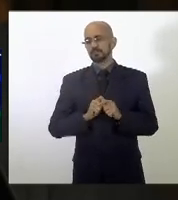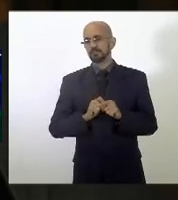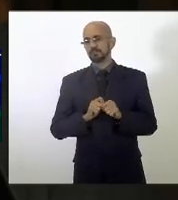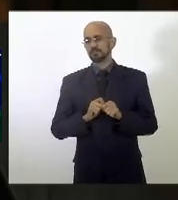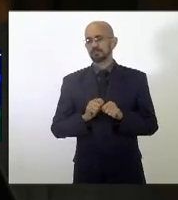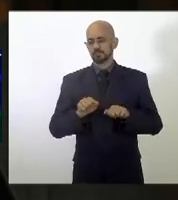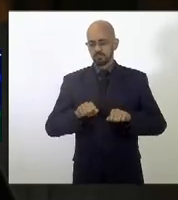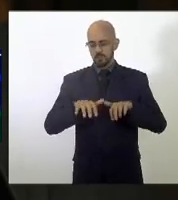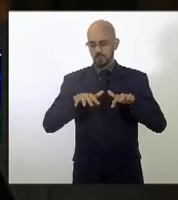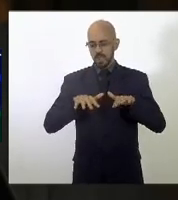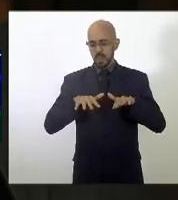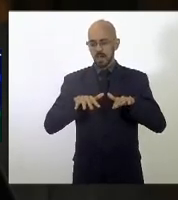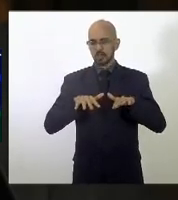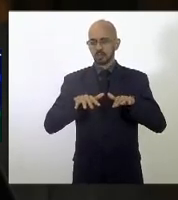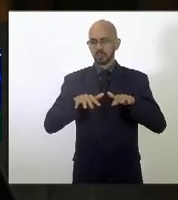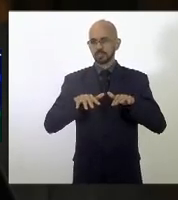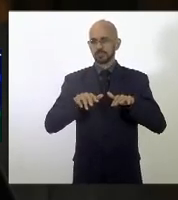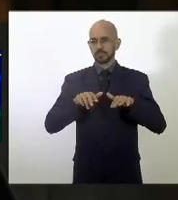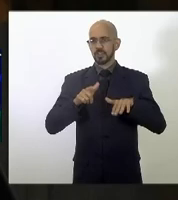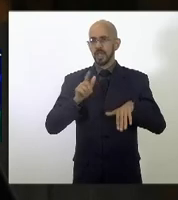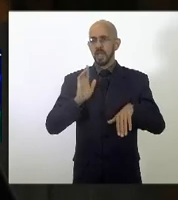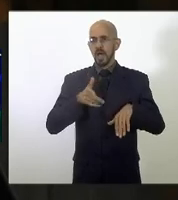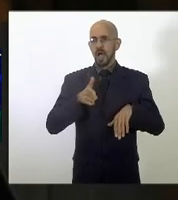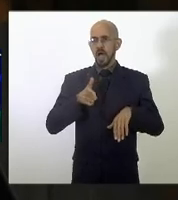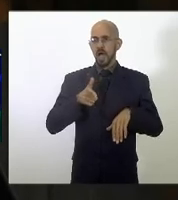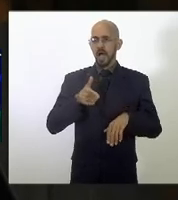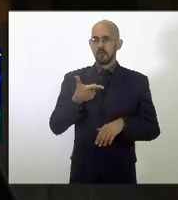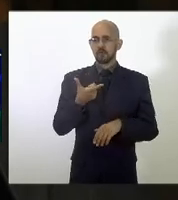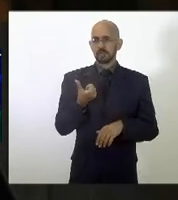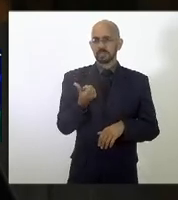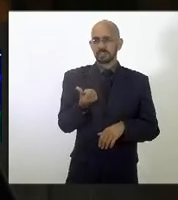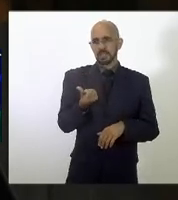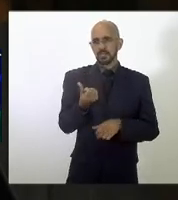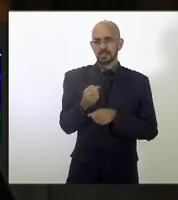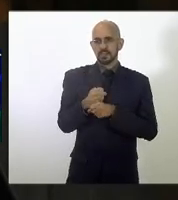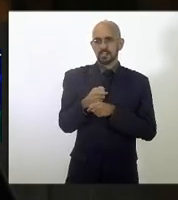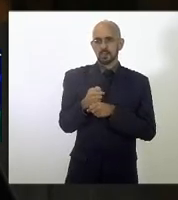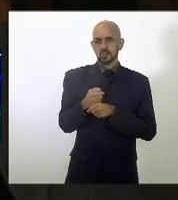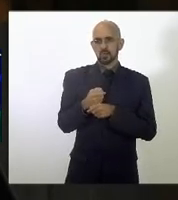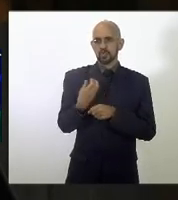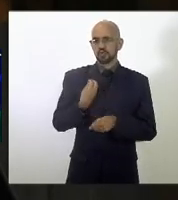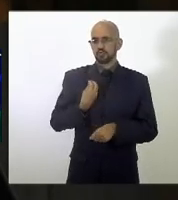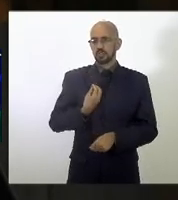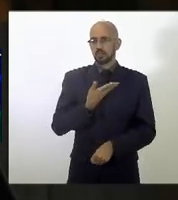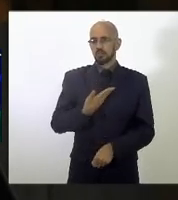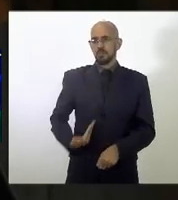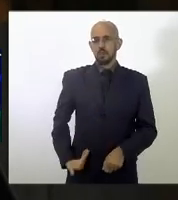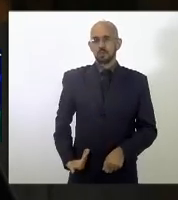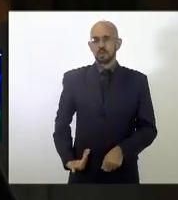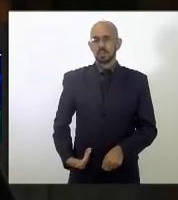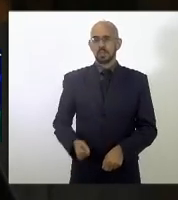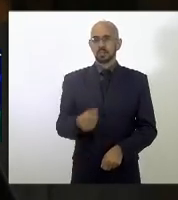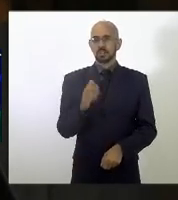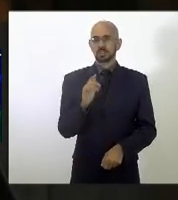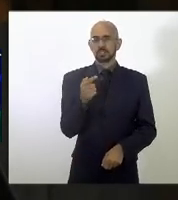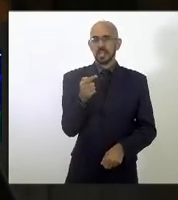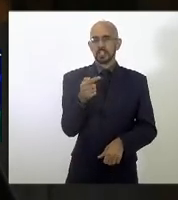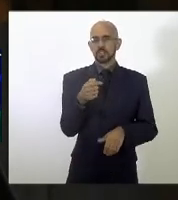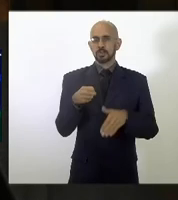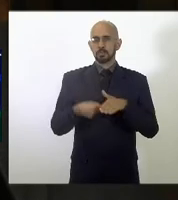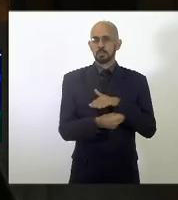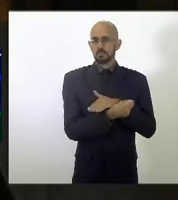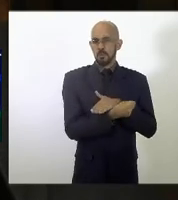ao plenário, né? São 26 anos de vida pública, né? São 7 mandatos